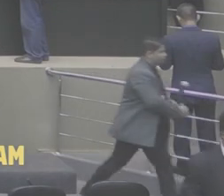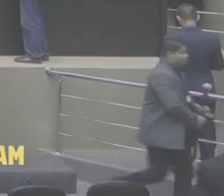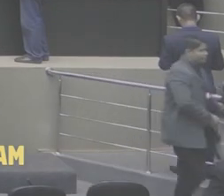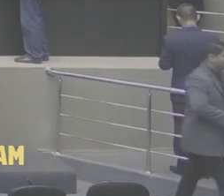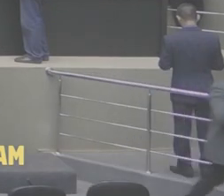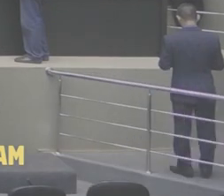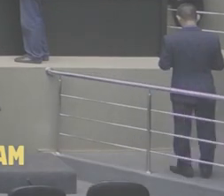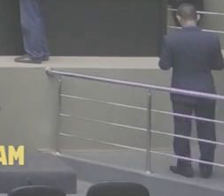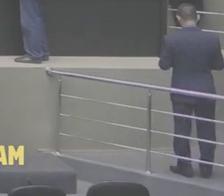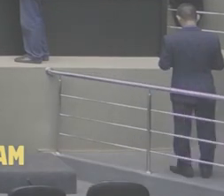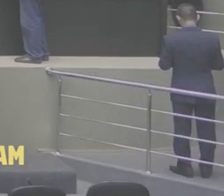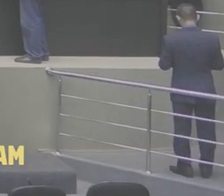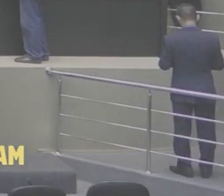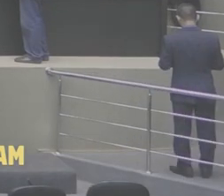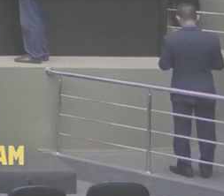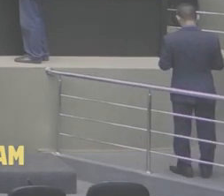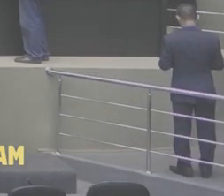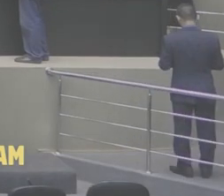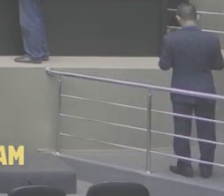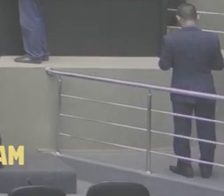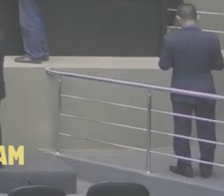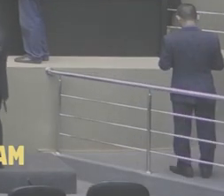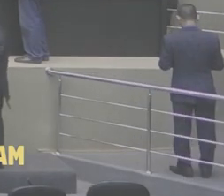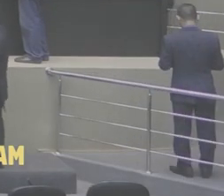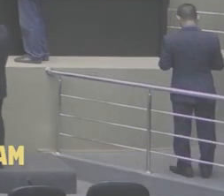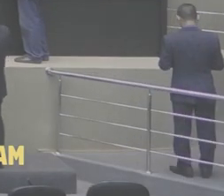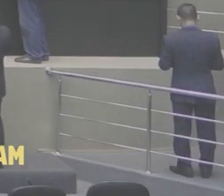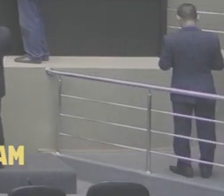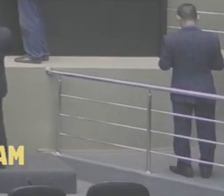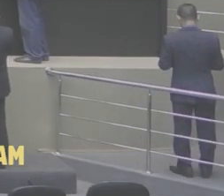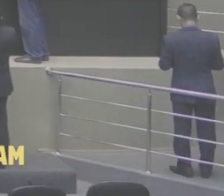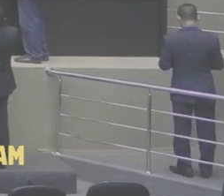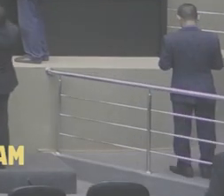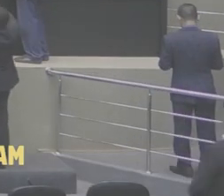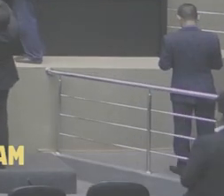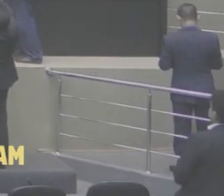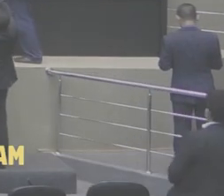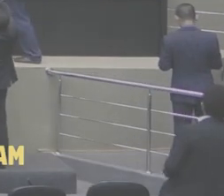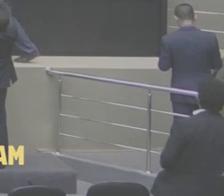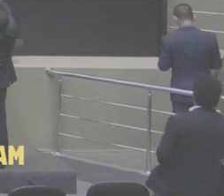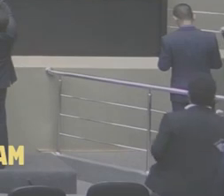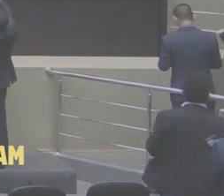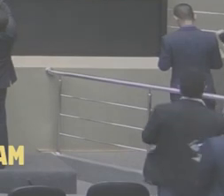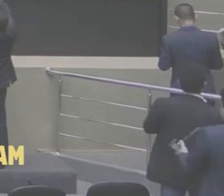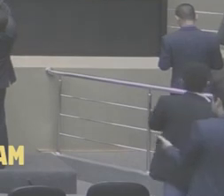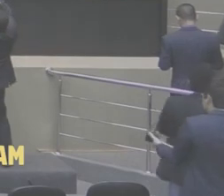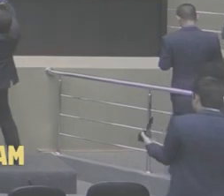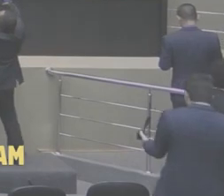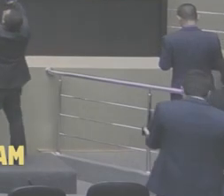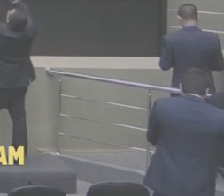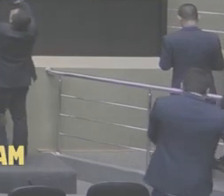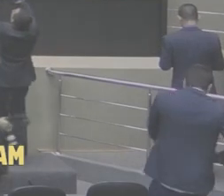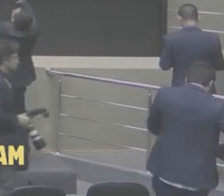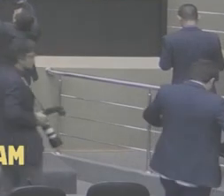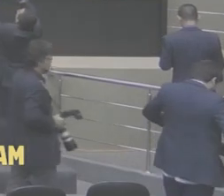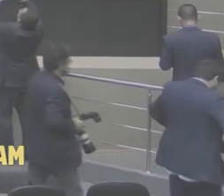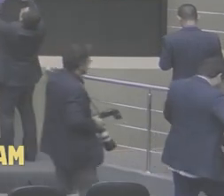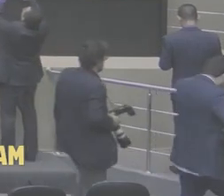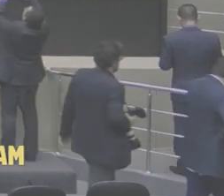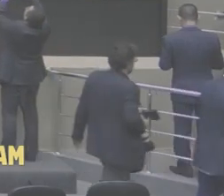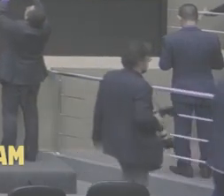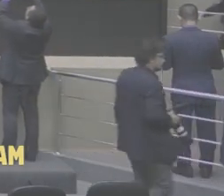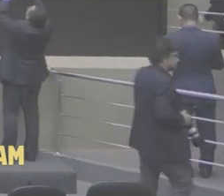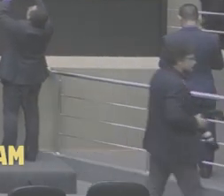Cláudio de Souza Neto TV Assembleia o exercício da sua cidadania na democracia na